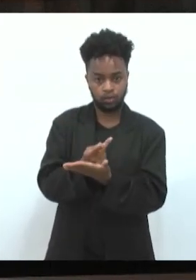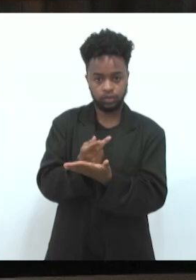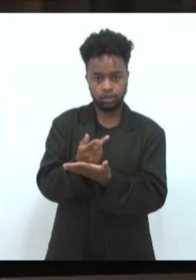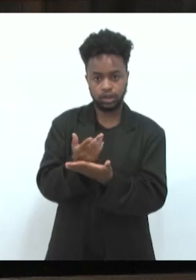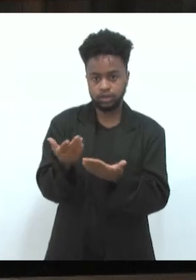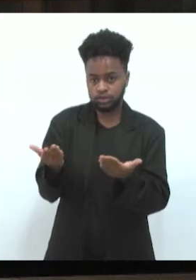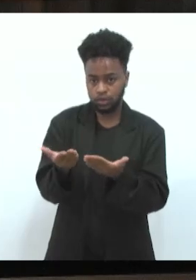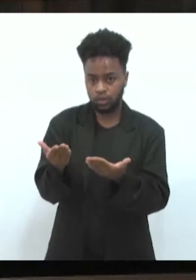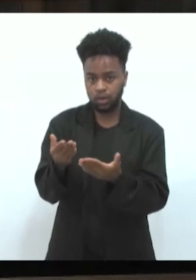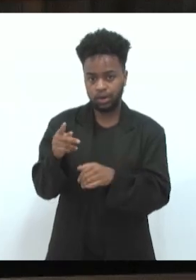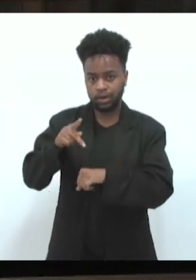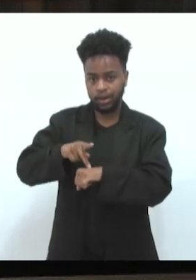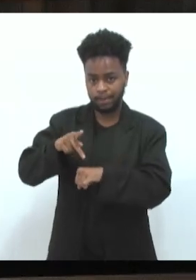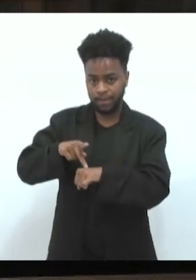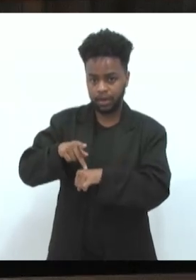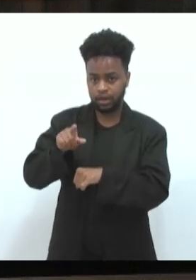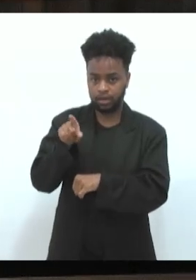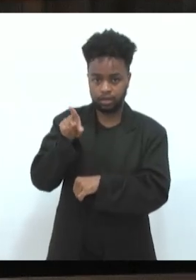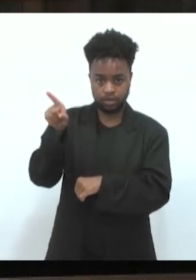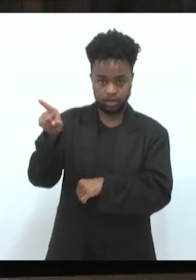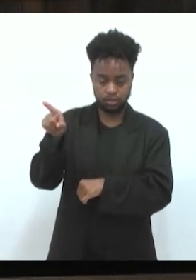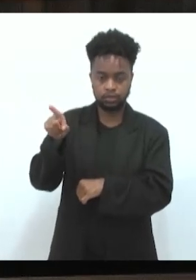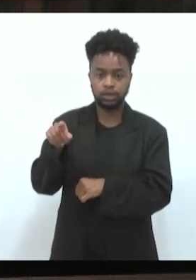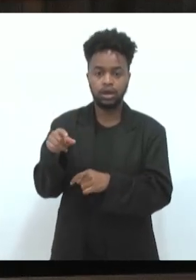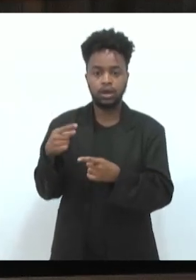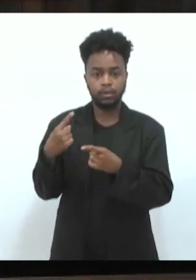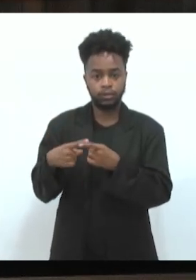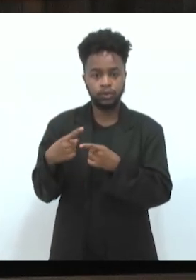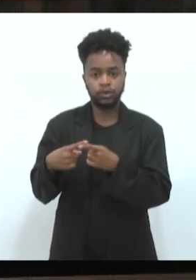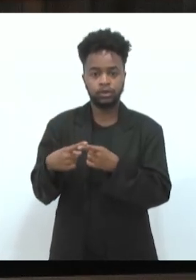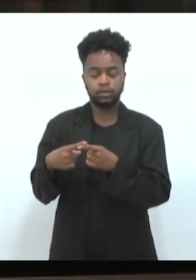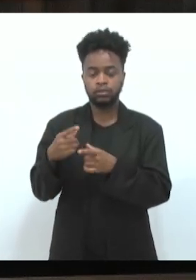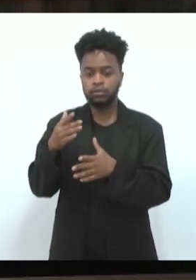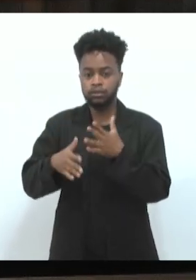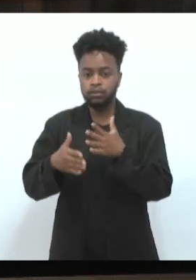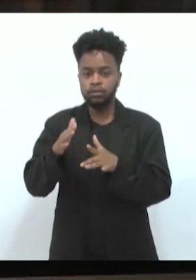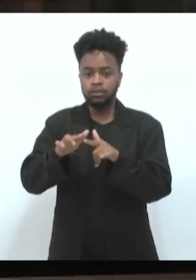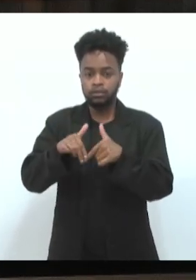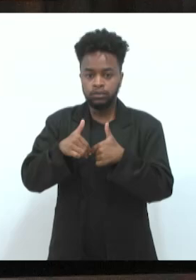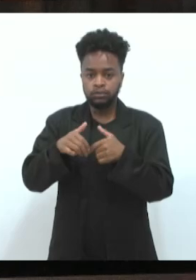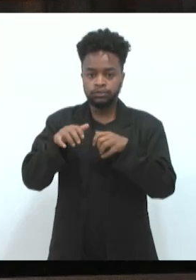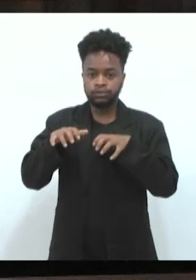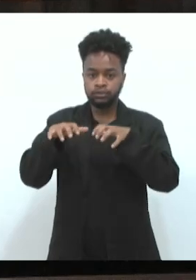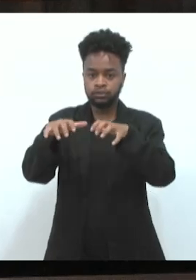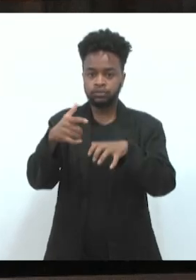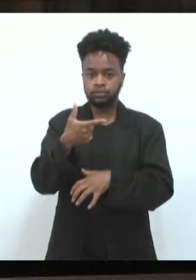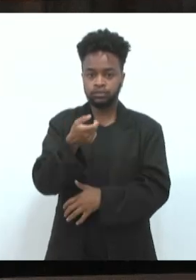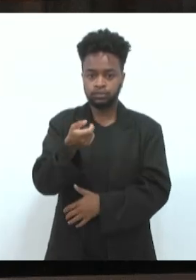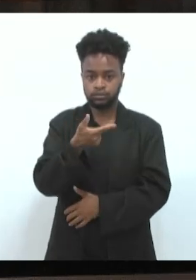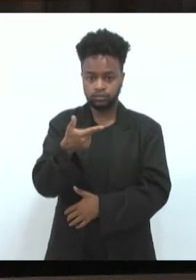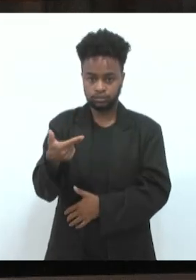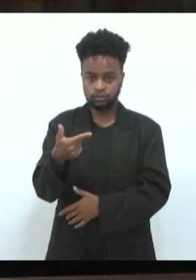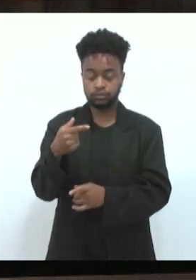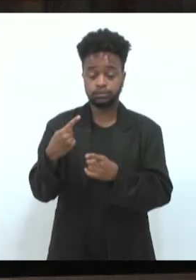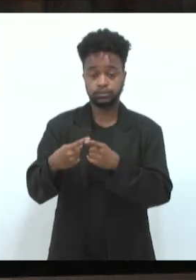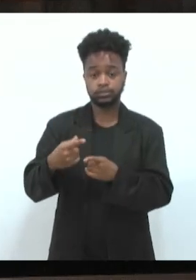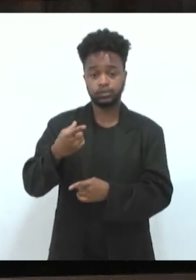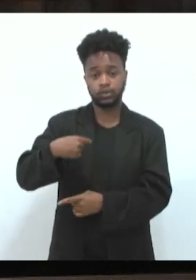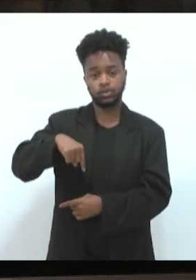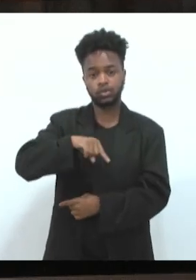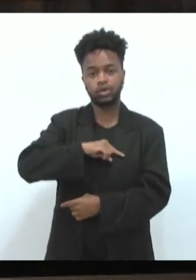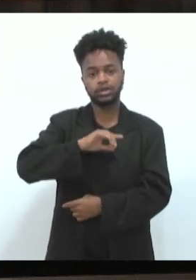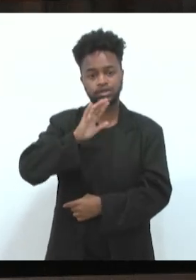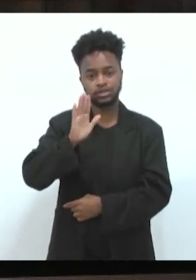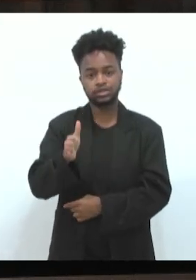de contenção dessa grande pedra que foi afetada pelas chuvas de 2022, porque nós já estamos